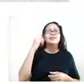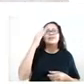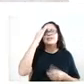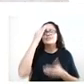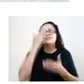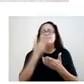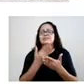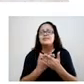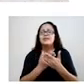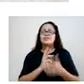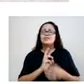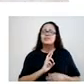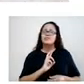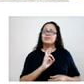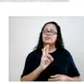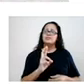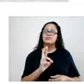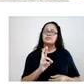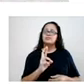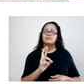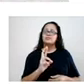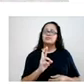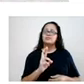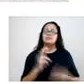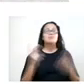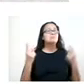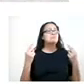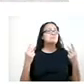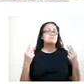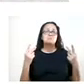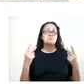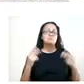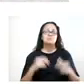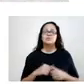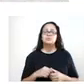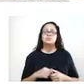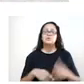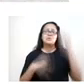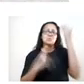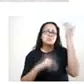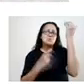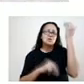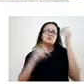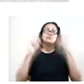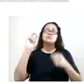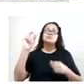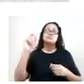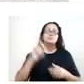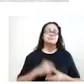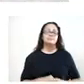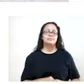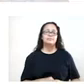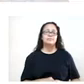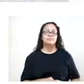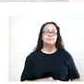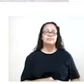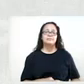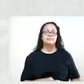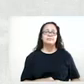religiosas, né? Então era muito comum essa associação ao castigo divino, ok?